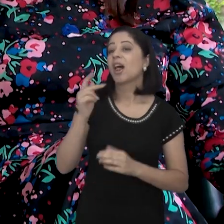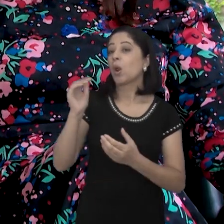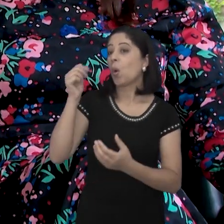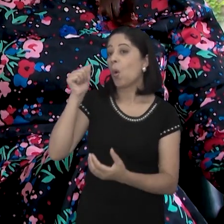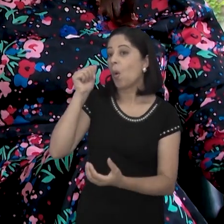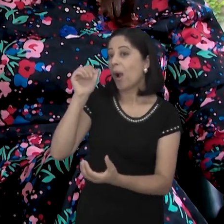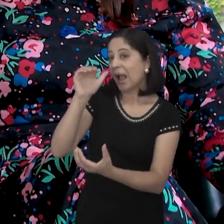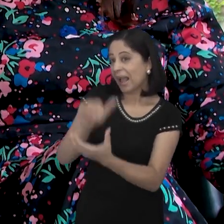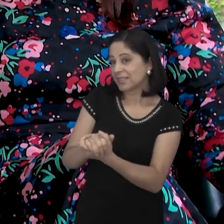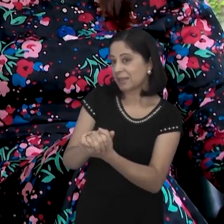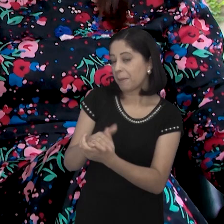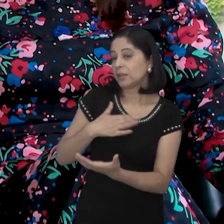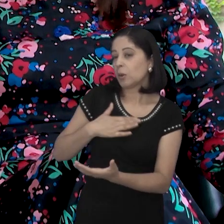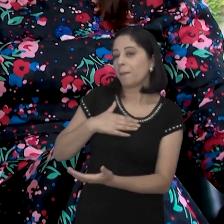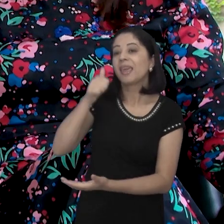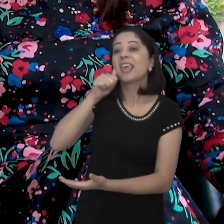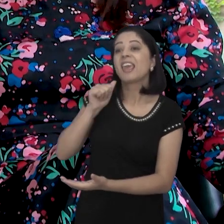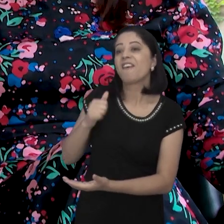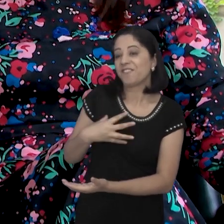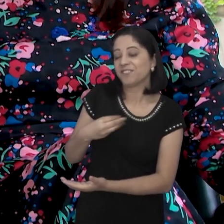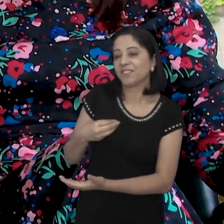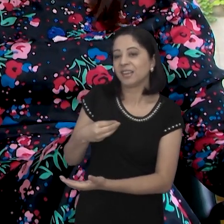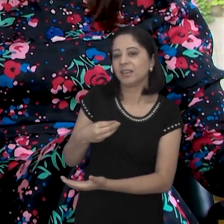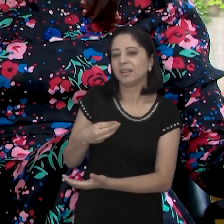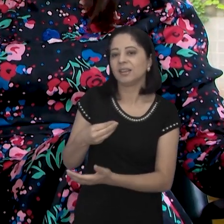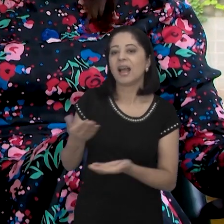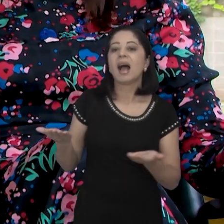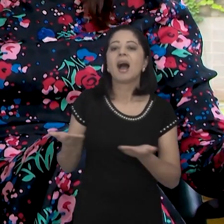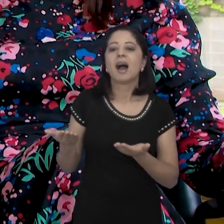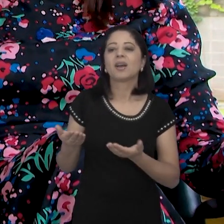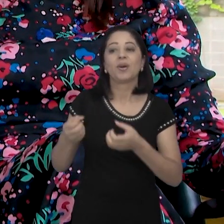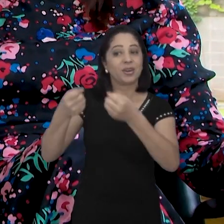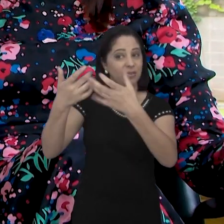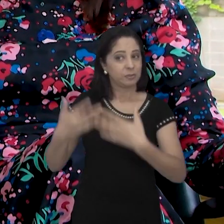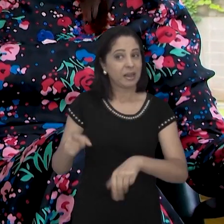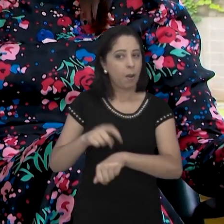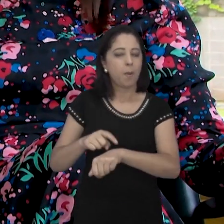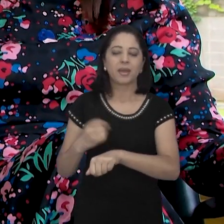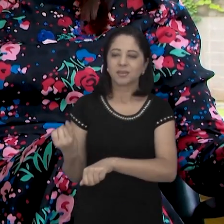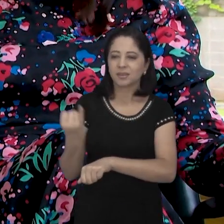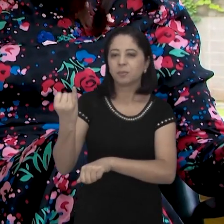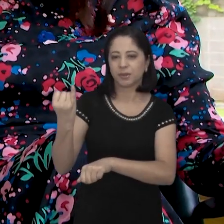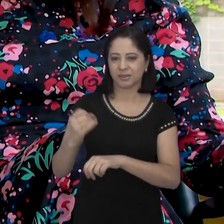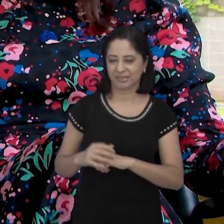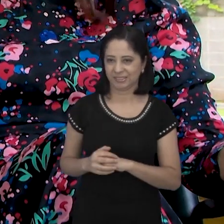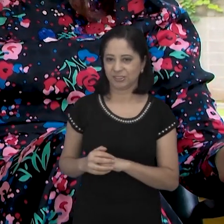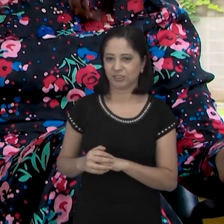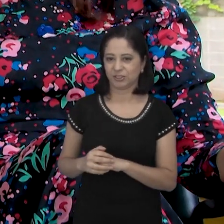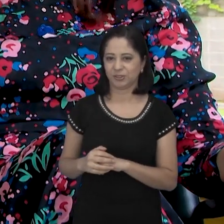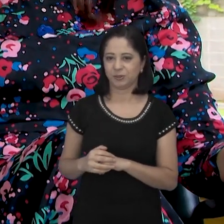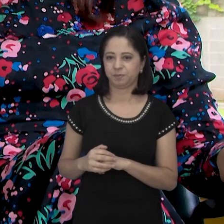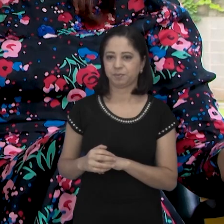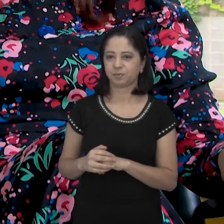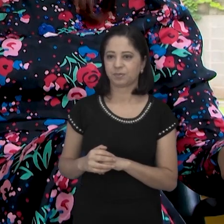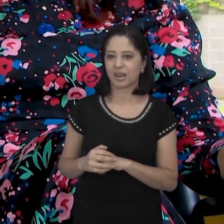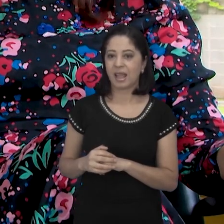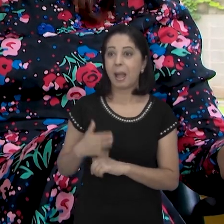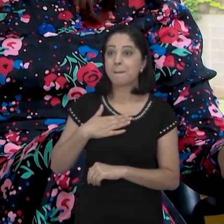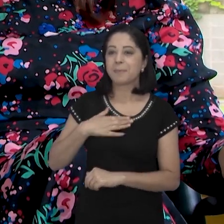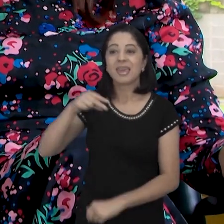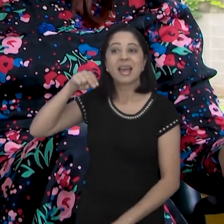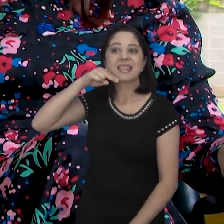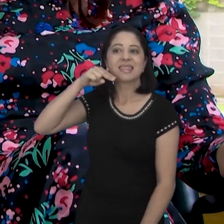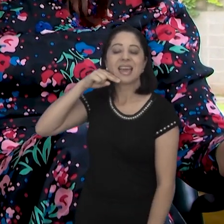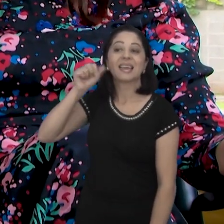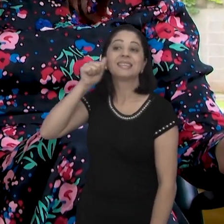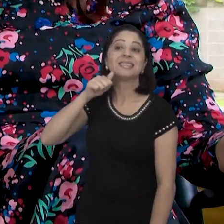já que ele falou no casamento da filha, eu tenho que falar um outro momento muito importante, que foi